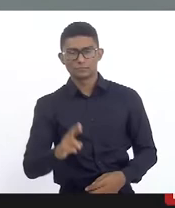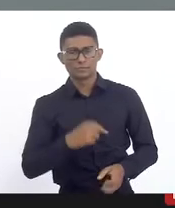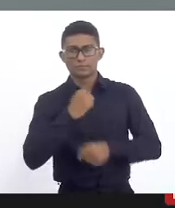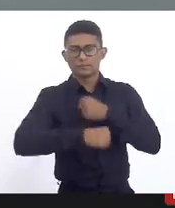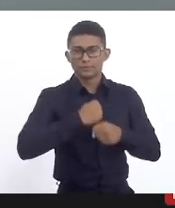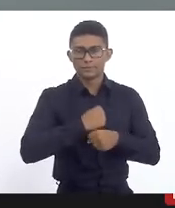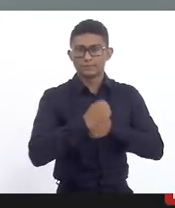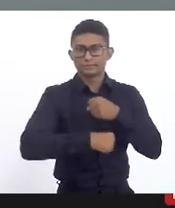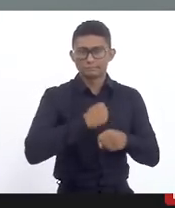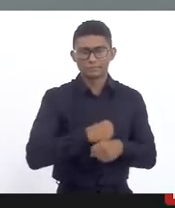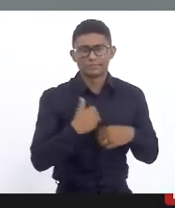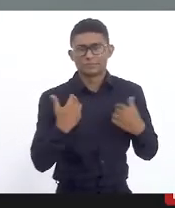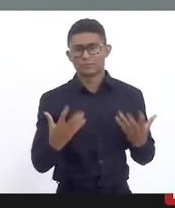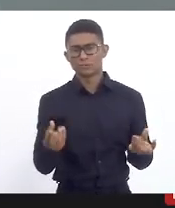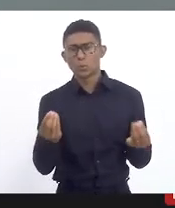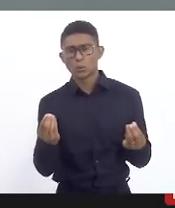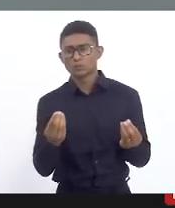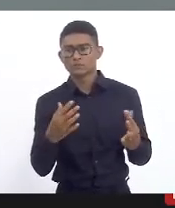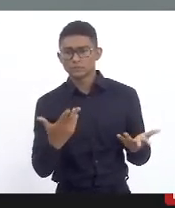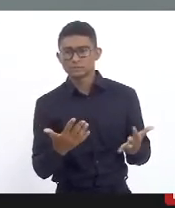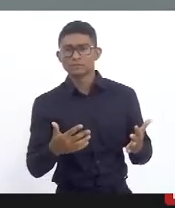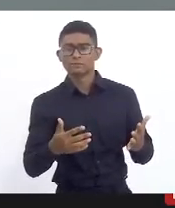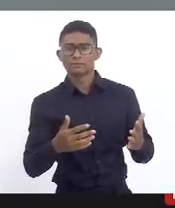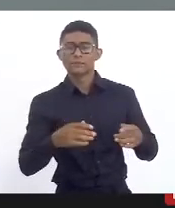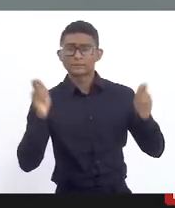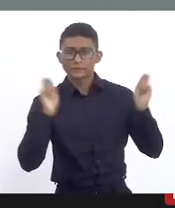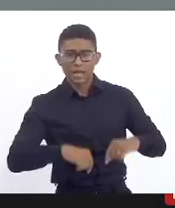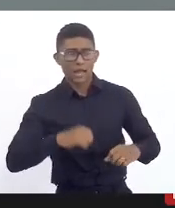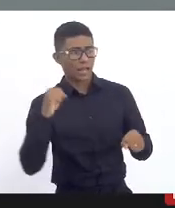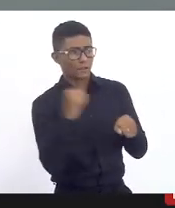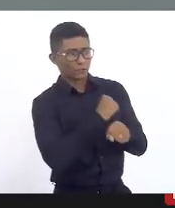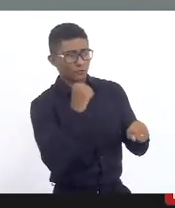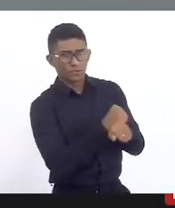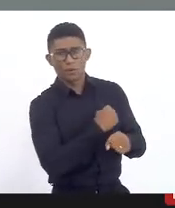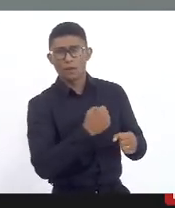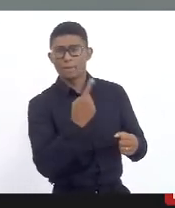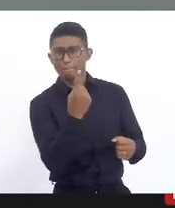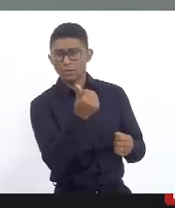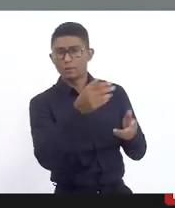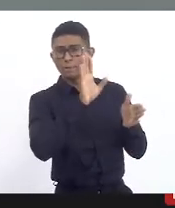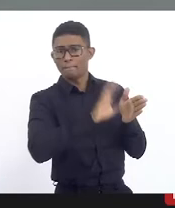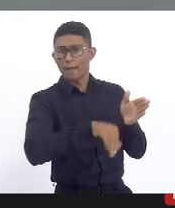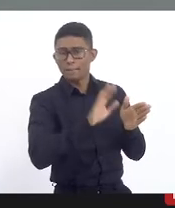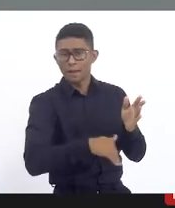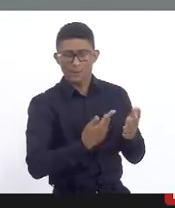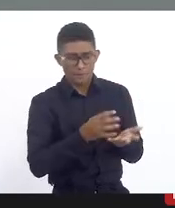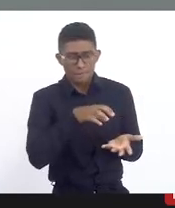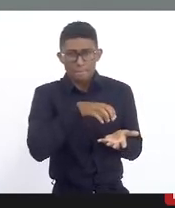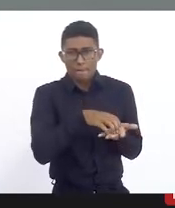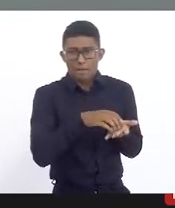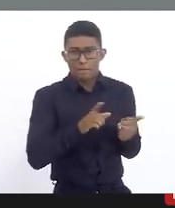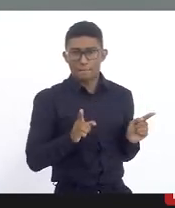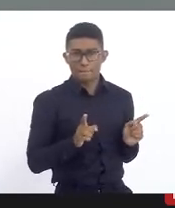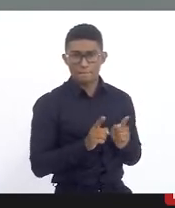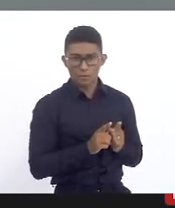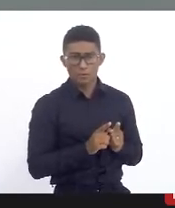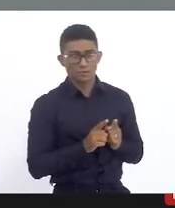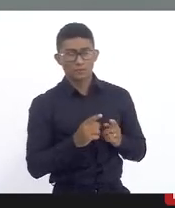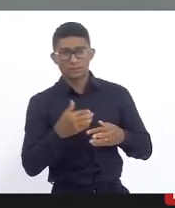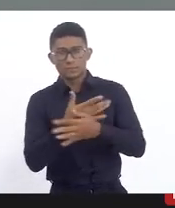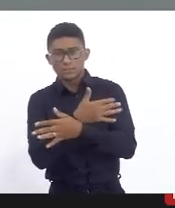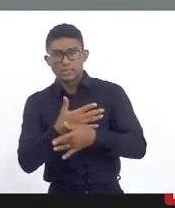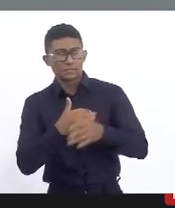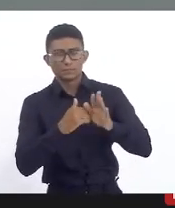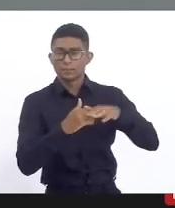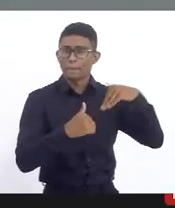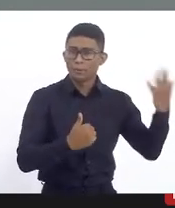ano, você vai fazer uma obra muito mais barata, implantando estações menores, logo depois da área urbana, vai